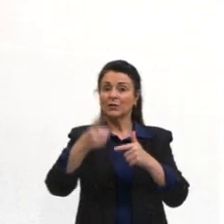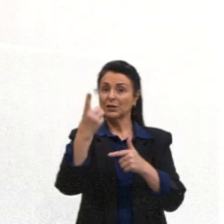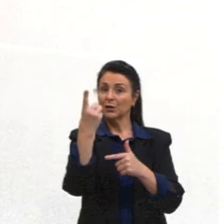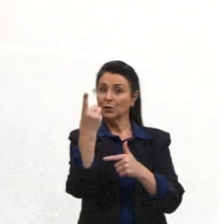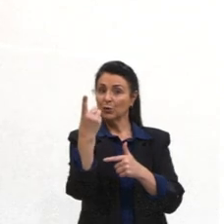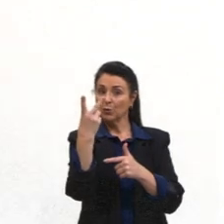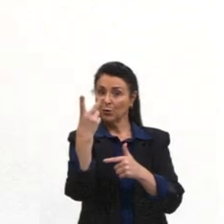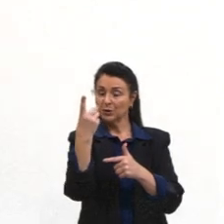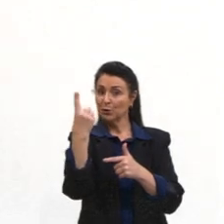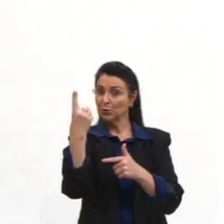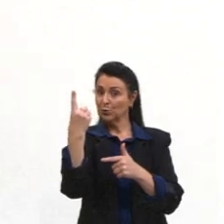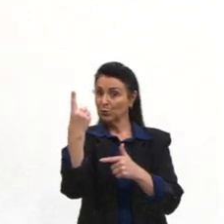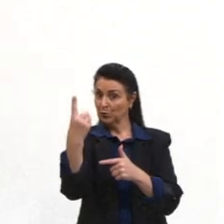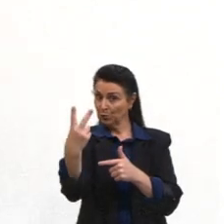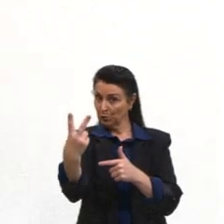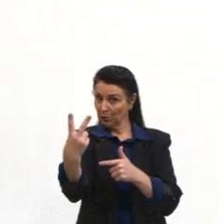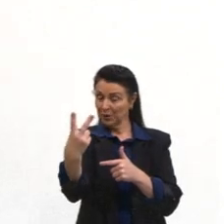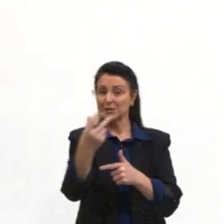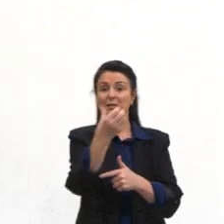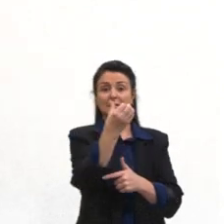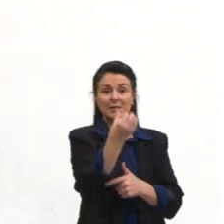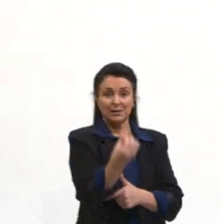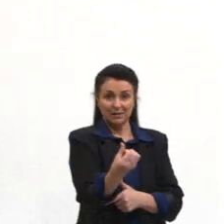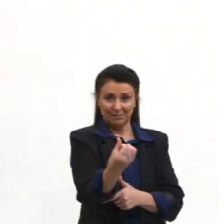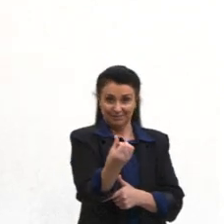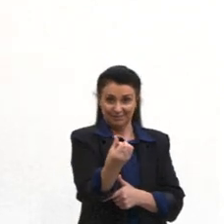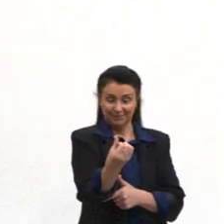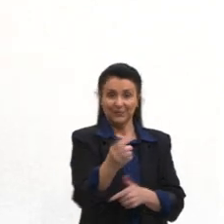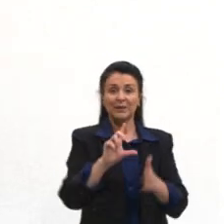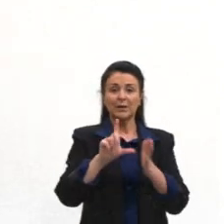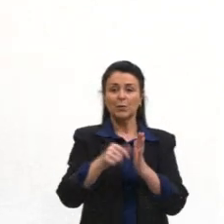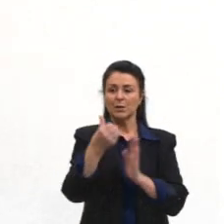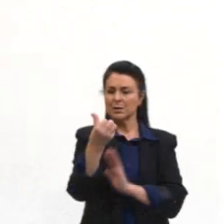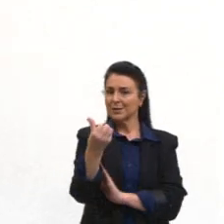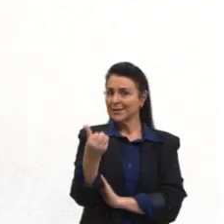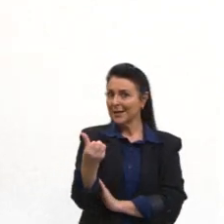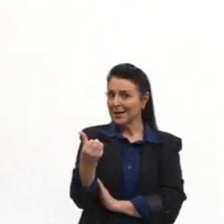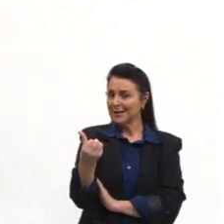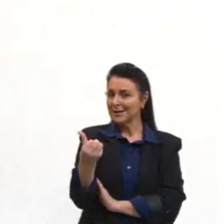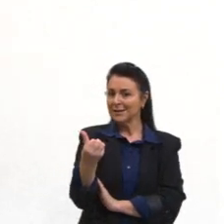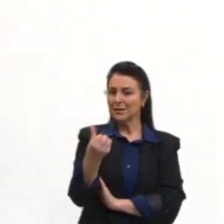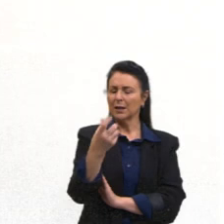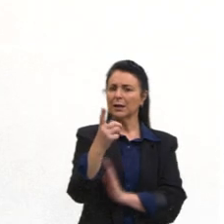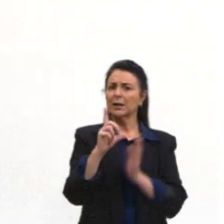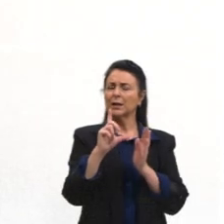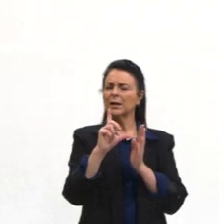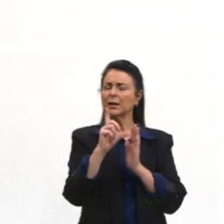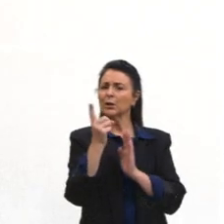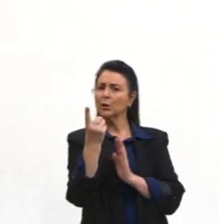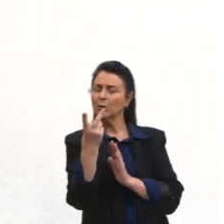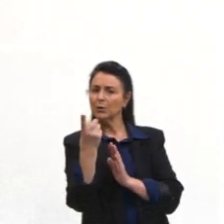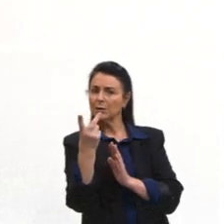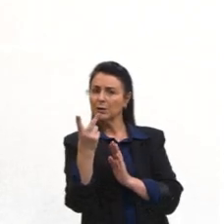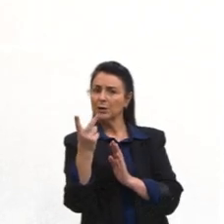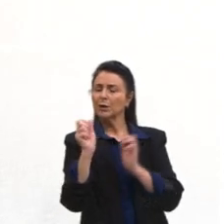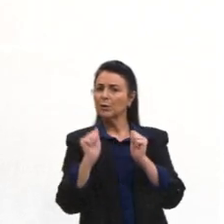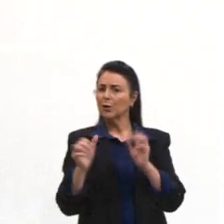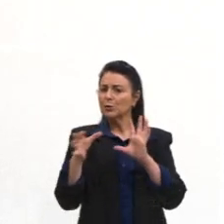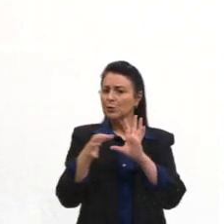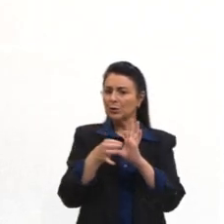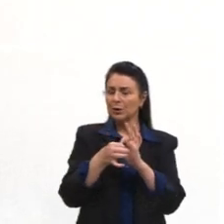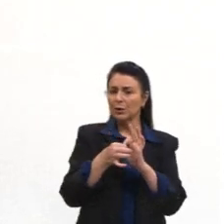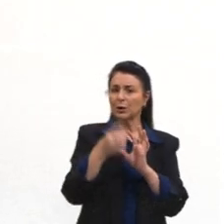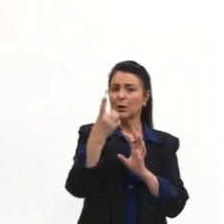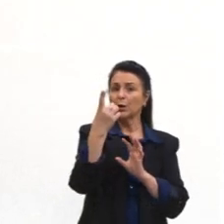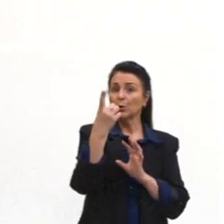restantes em duas partes de 6 kg da e temos 6 kg e 12 kg e também podemos unir os